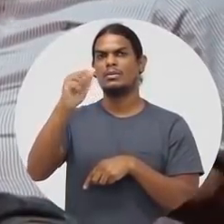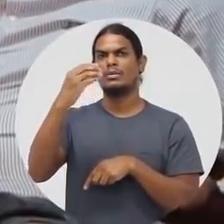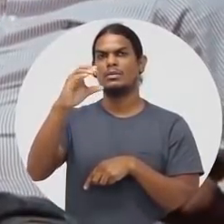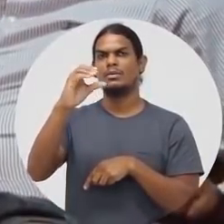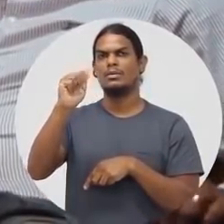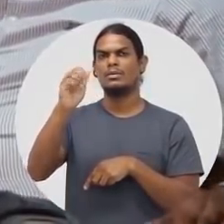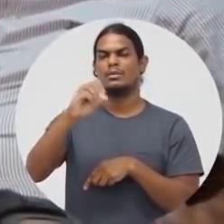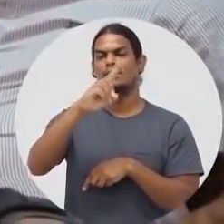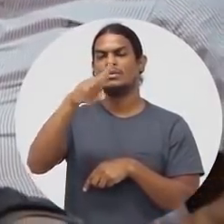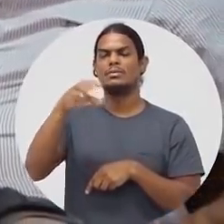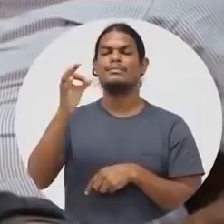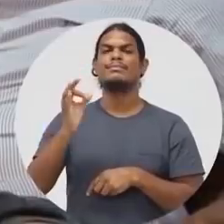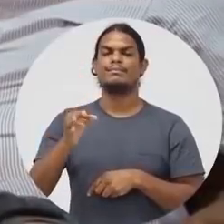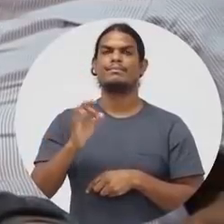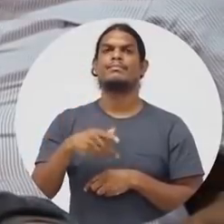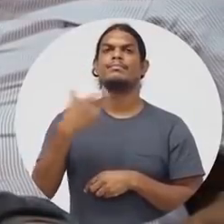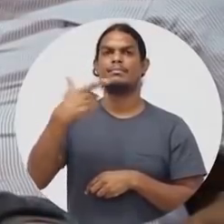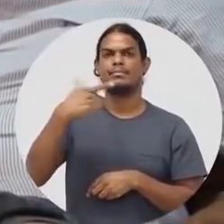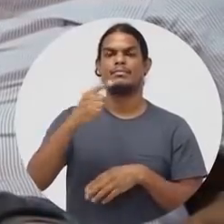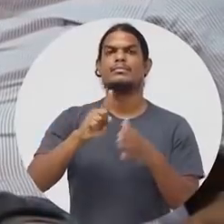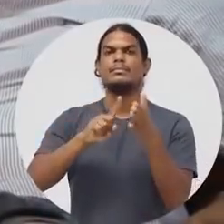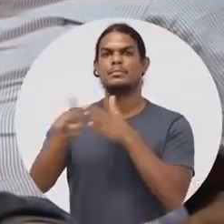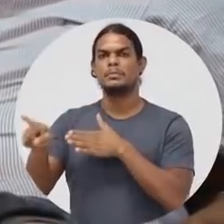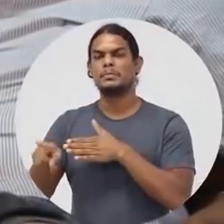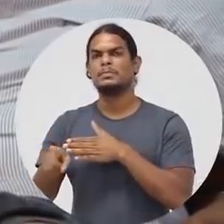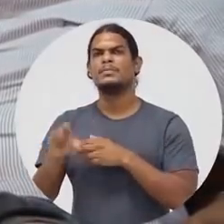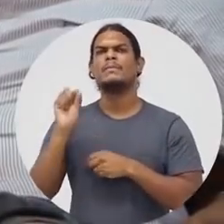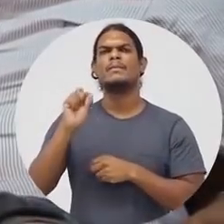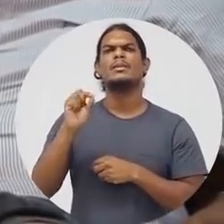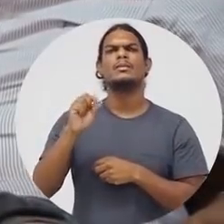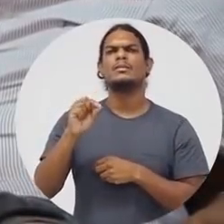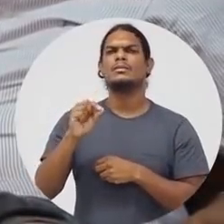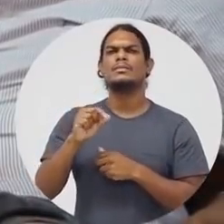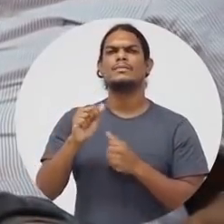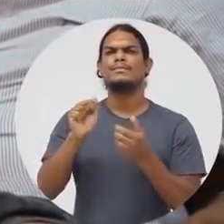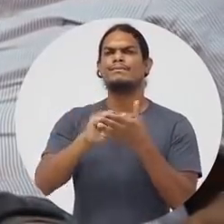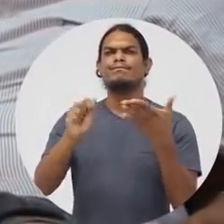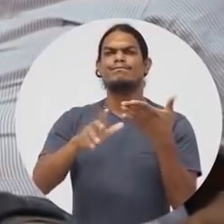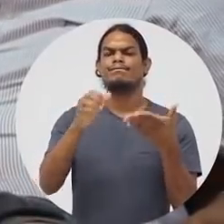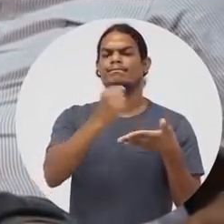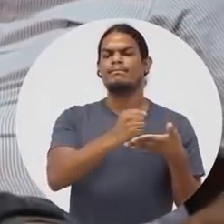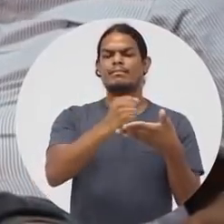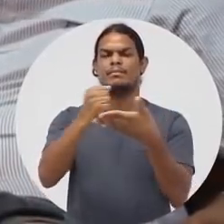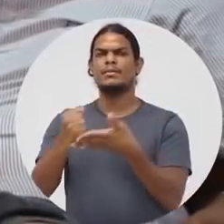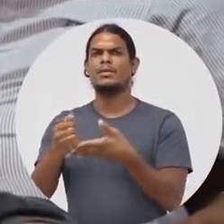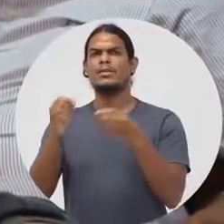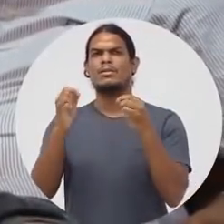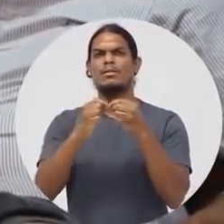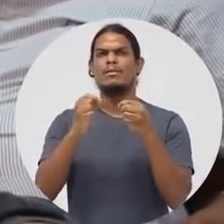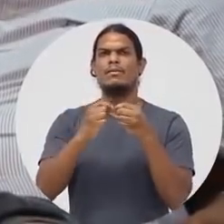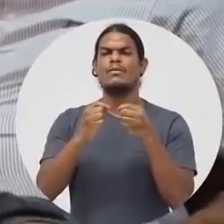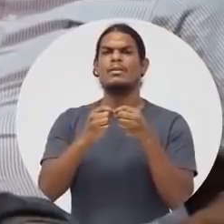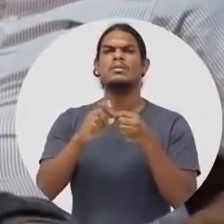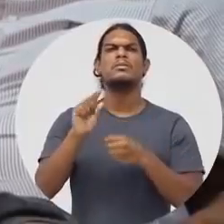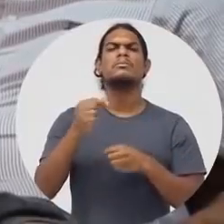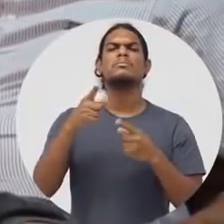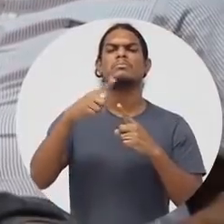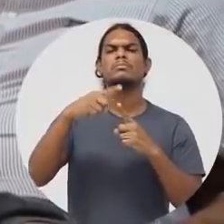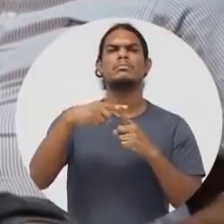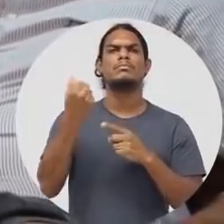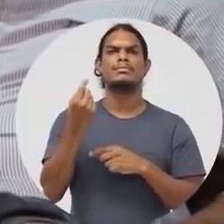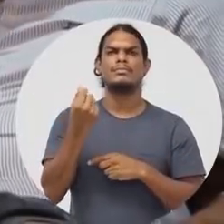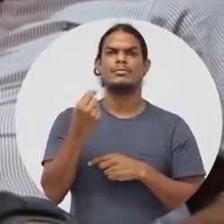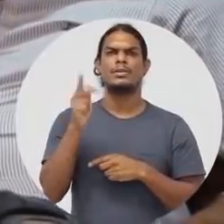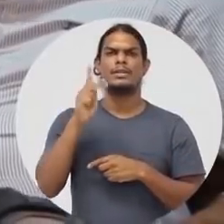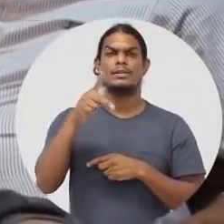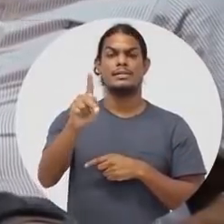Certo. A segunda pergunta, Renato, essas operações, elas são realizadas em que moeda, na verdade?